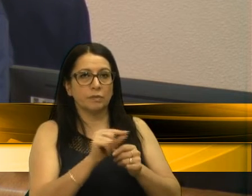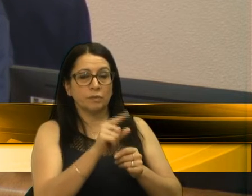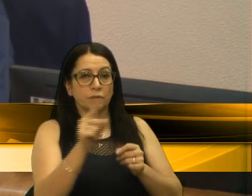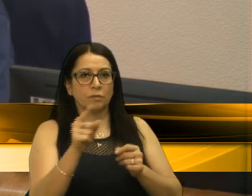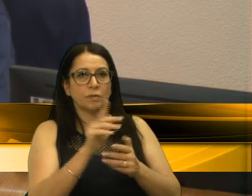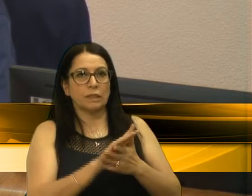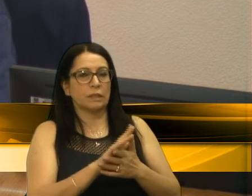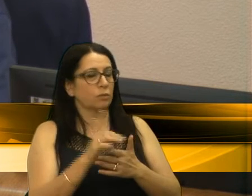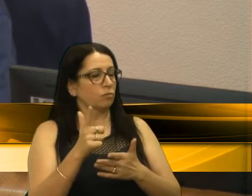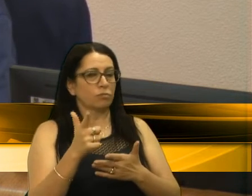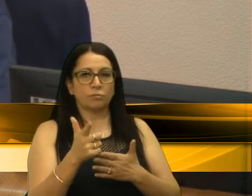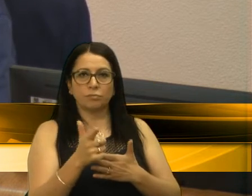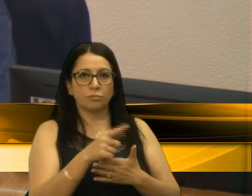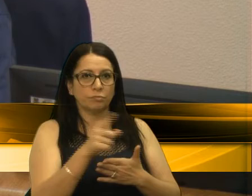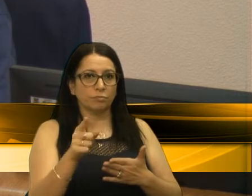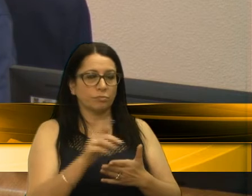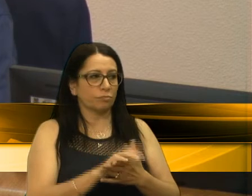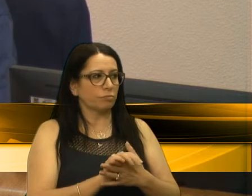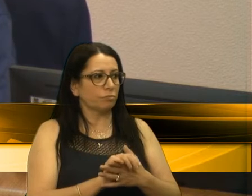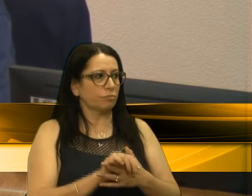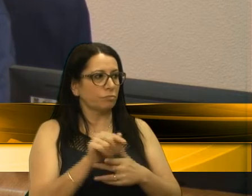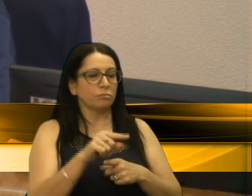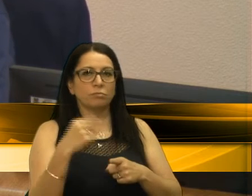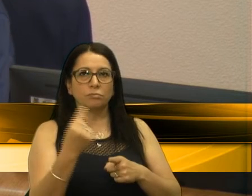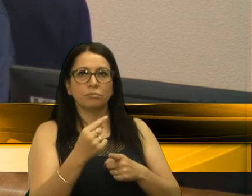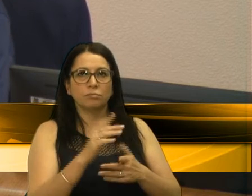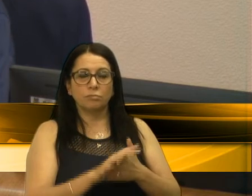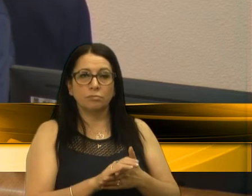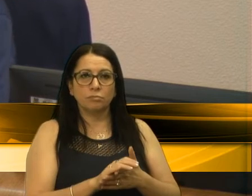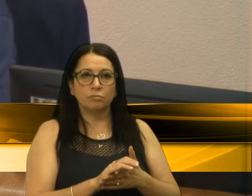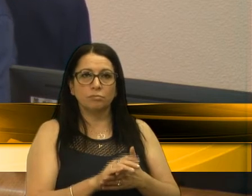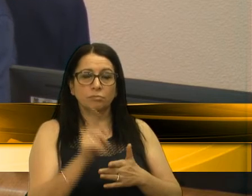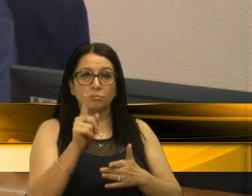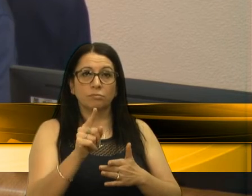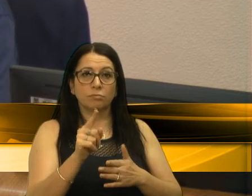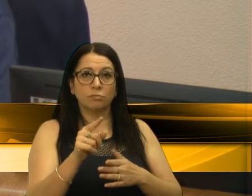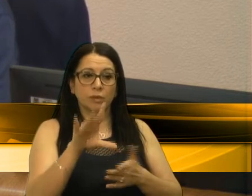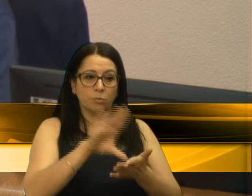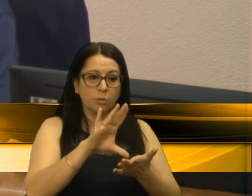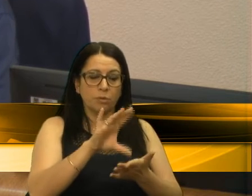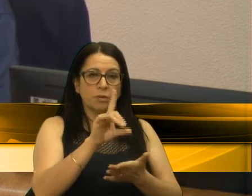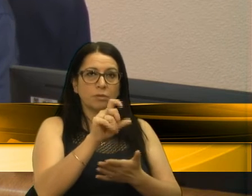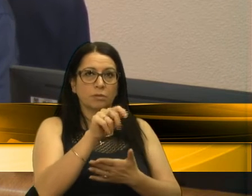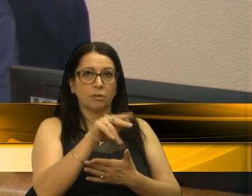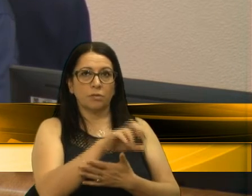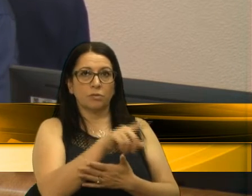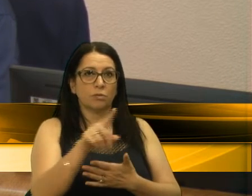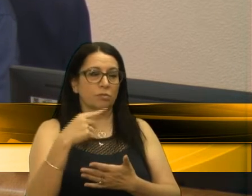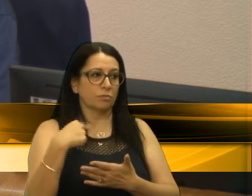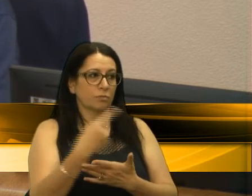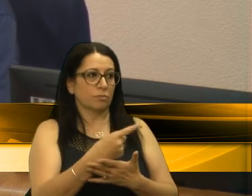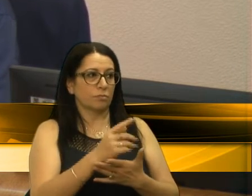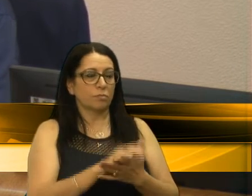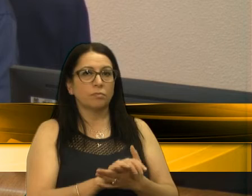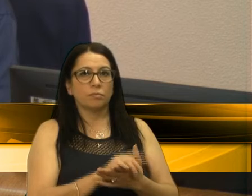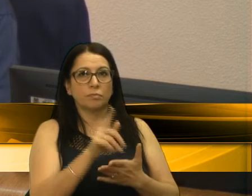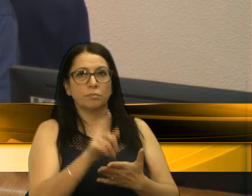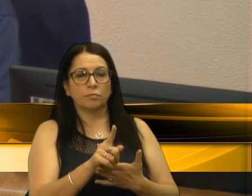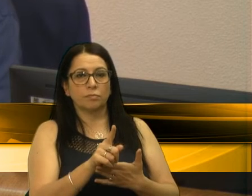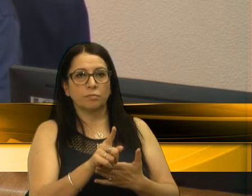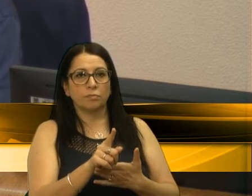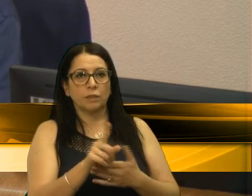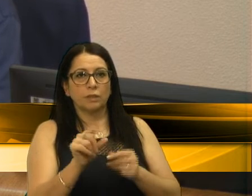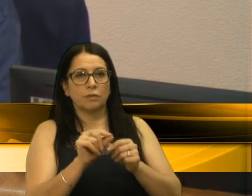administração tinha a questão da requalificação da Praça Dante. Só que realmente a gente custou um pouco, por